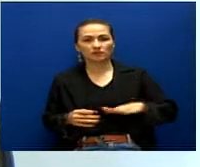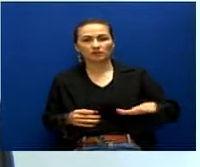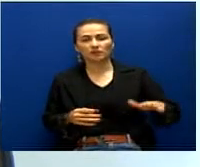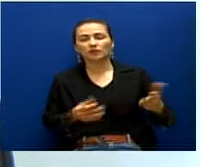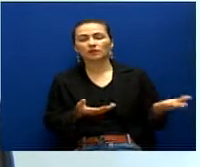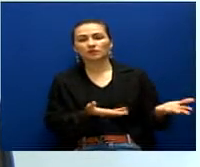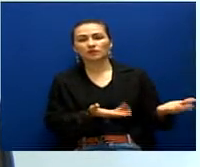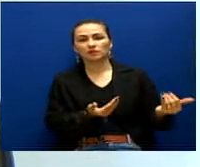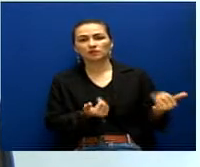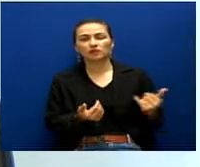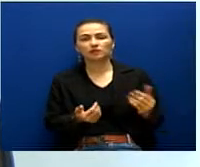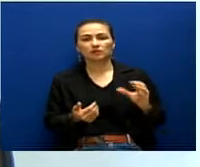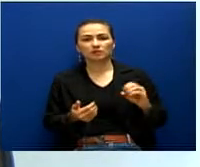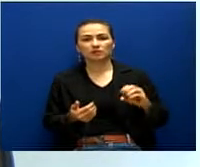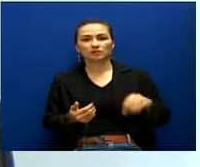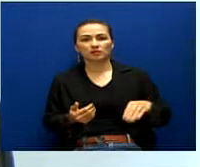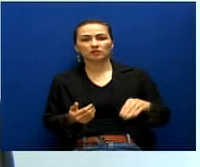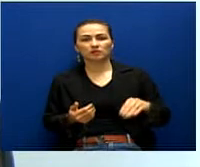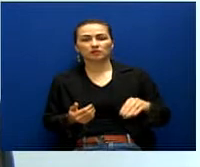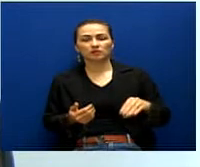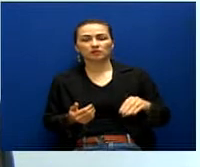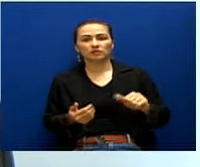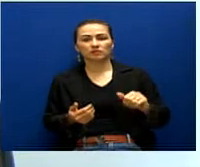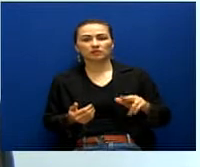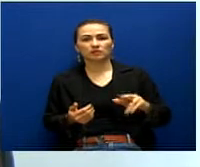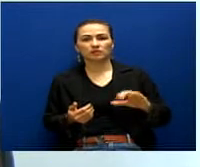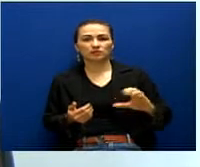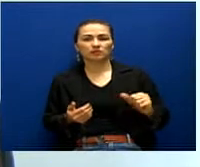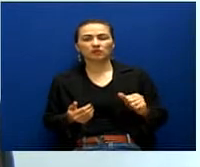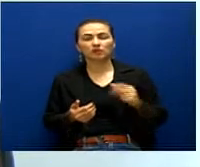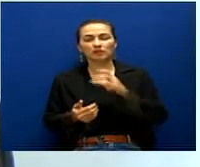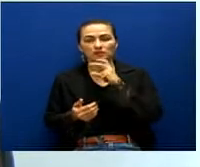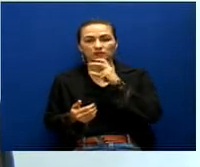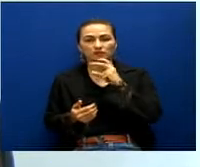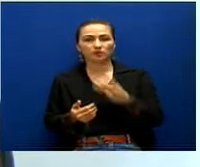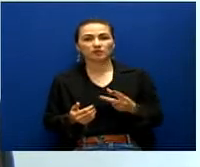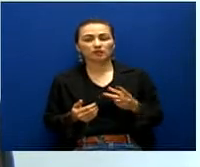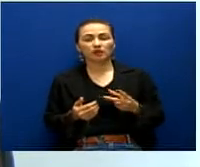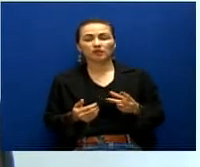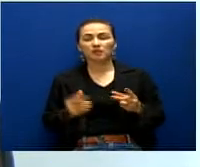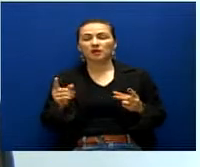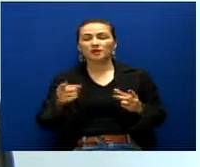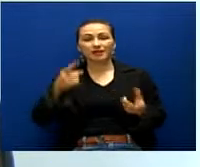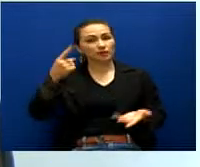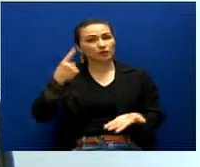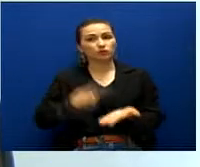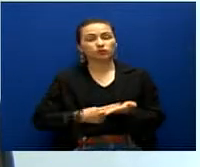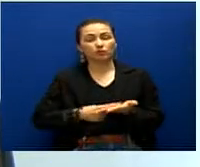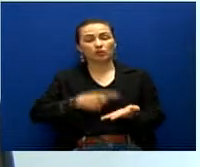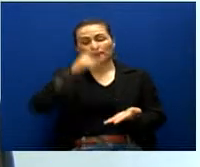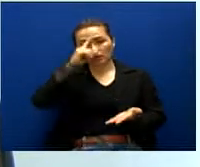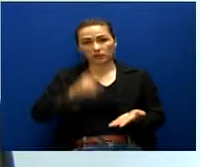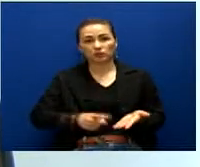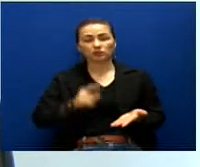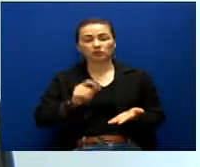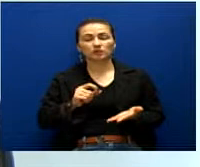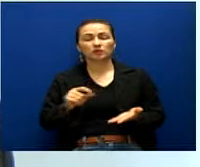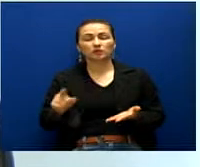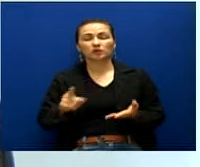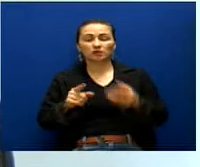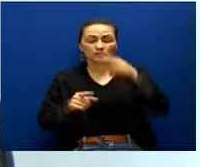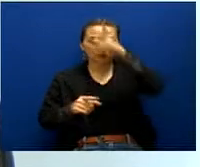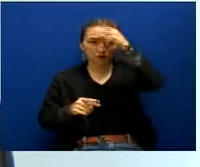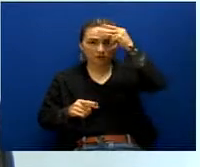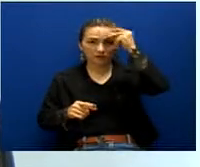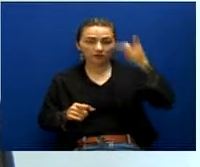Juventude da comarca de Sorocaba, para que o Poder Público Municipal, por meio da Secretaria de Assistência Social,